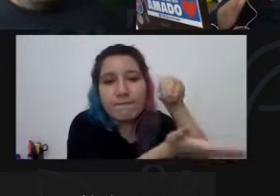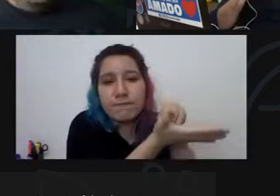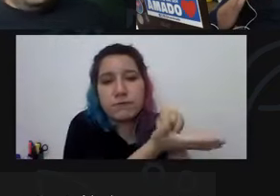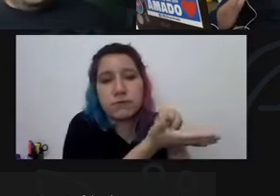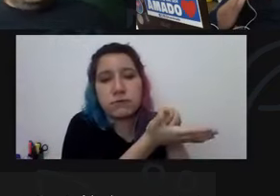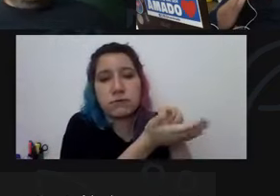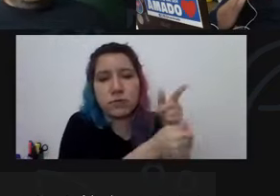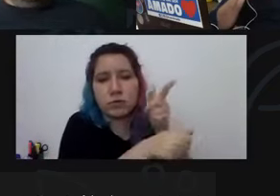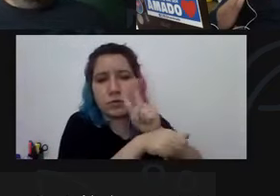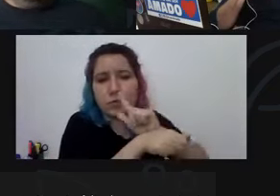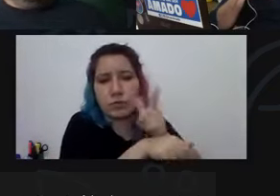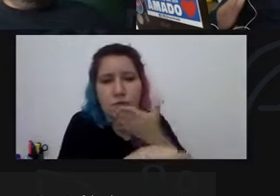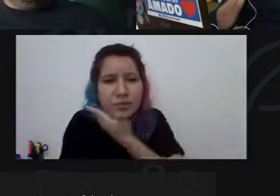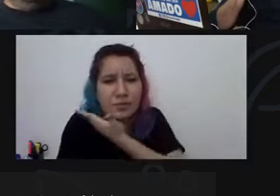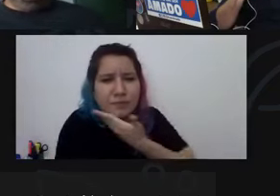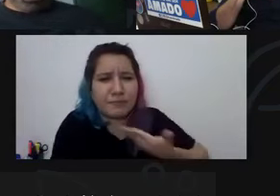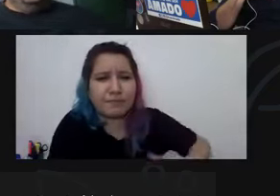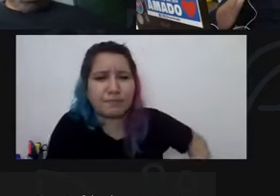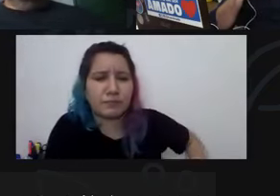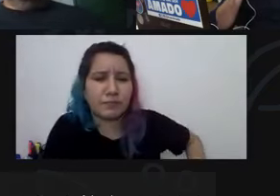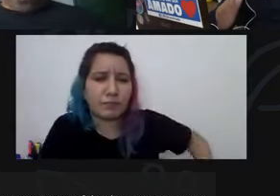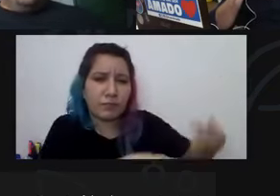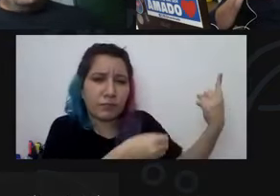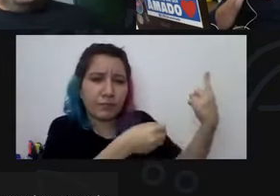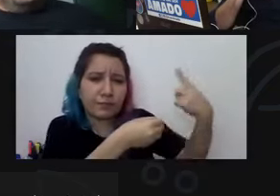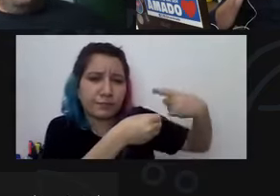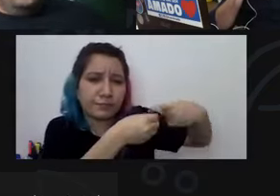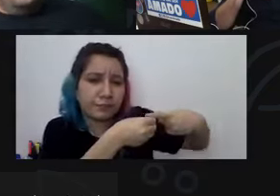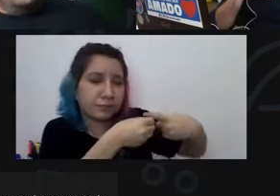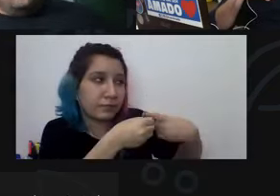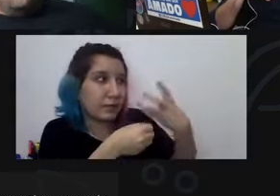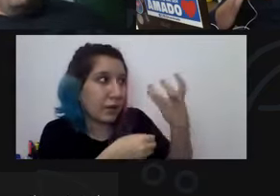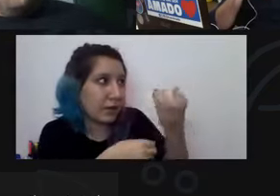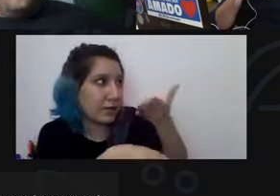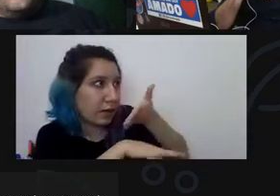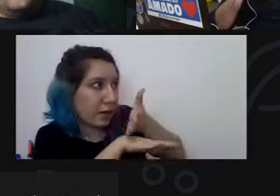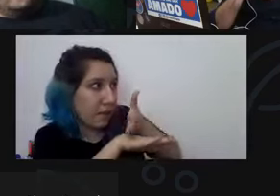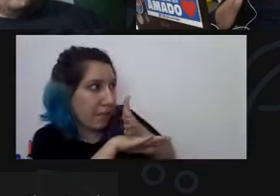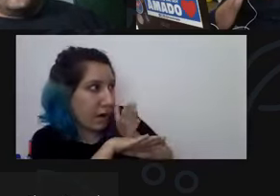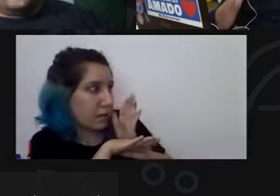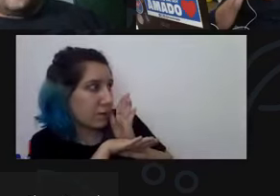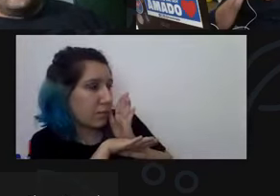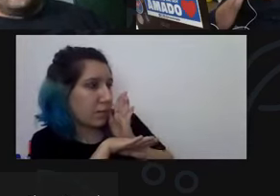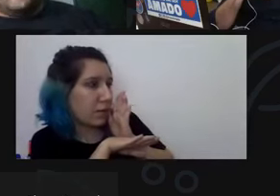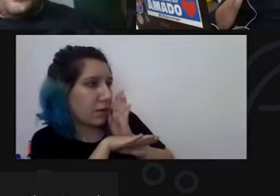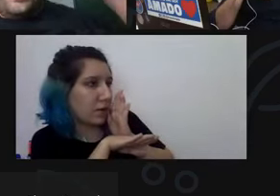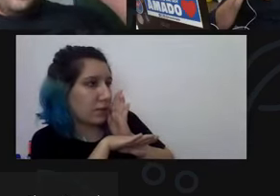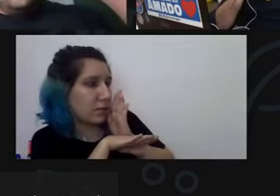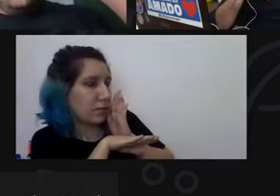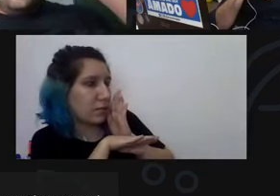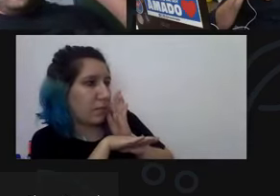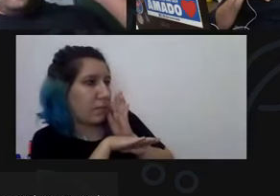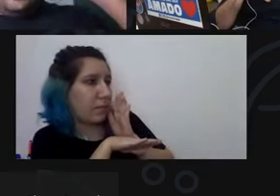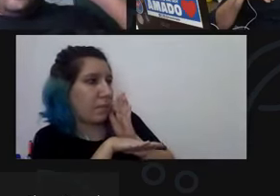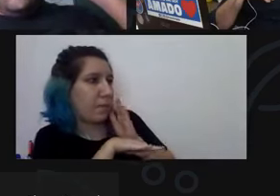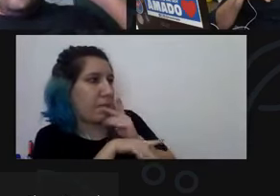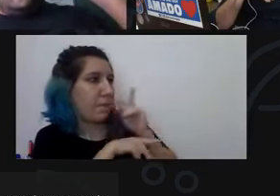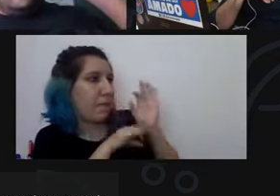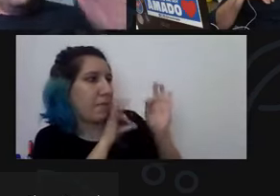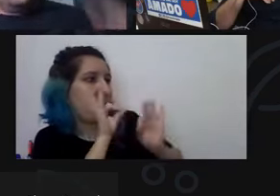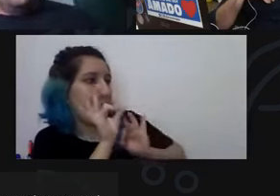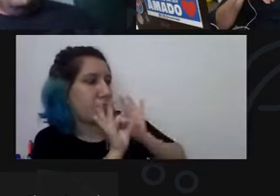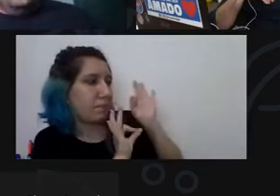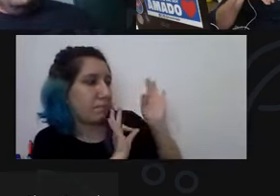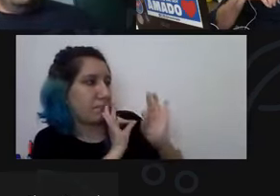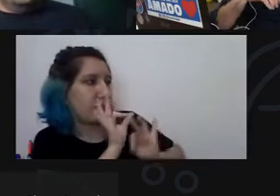gestão pública na cidade. As pessoas precisam sentir que estão participando e são ouvidas no processo. Né? Então, o que acontece? Por exemplo,